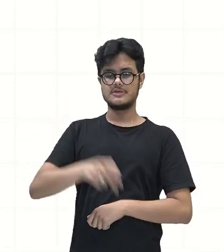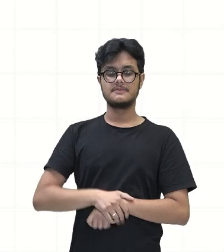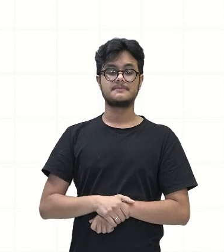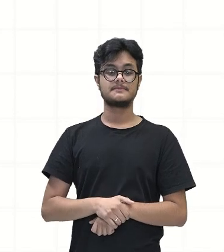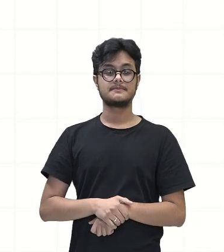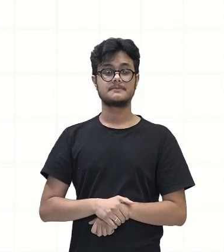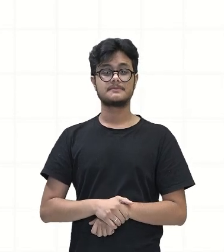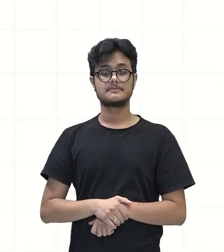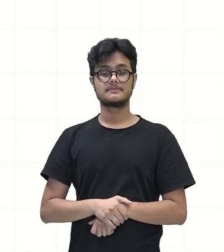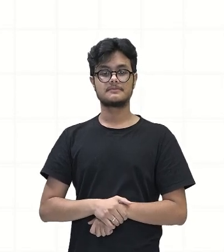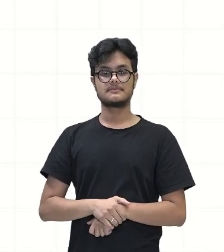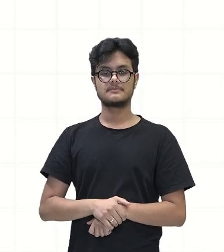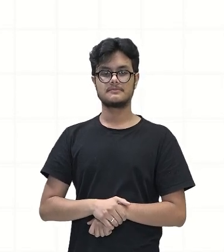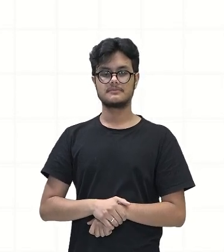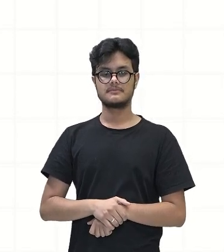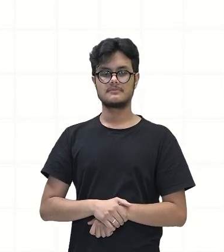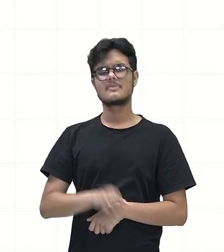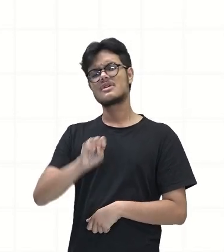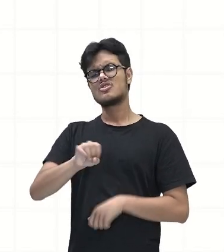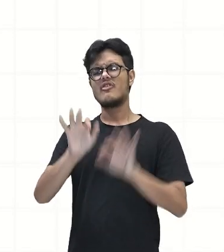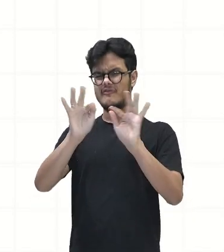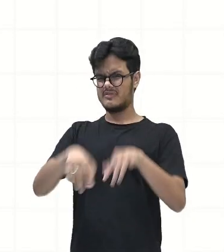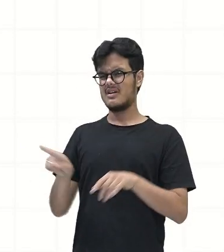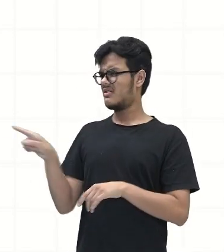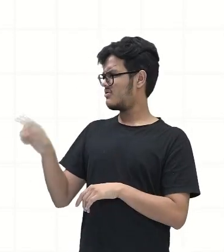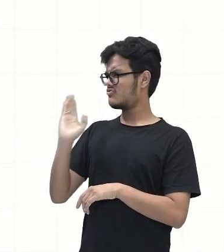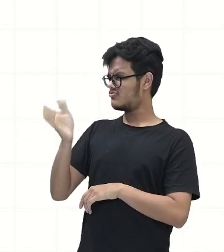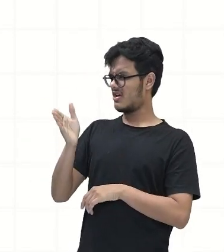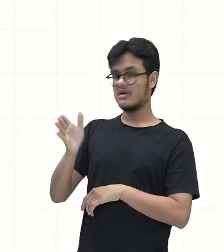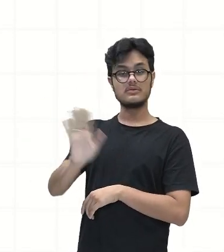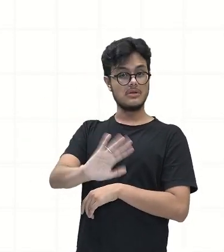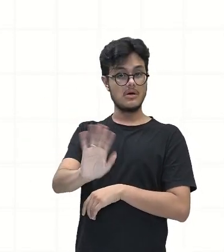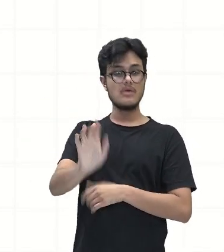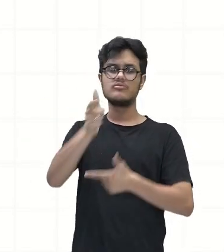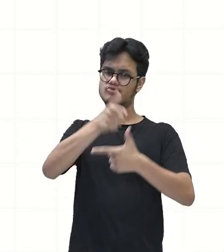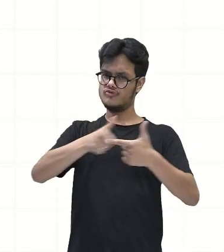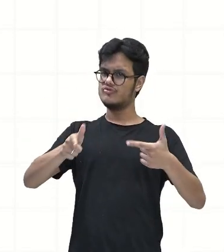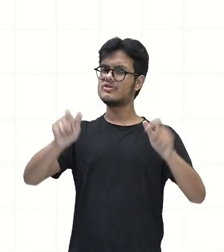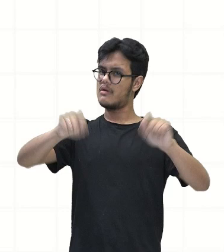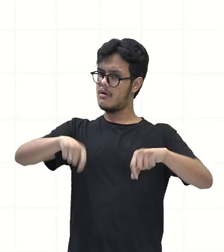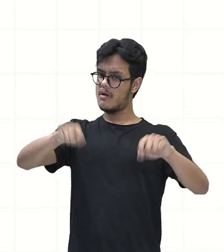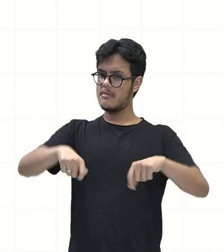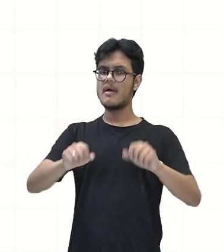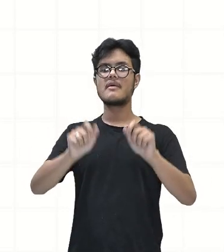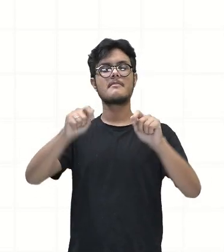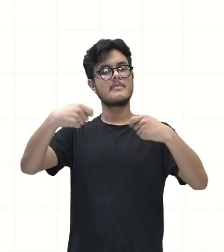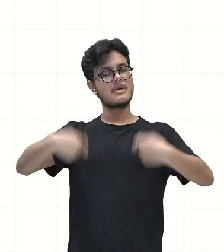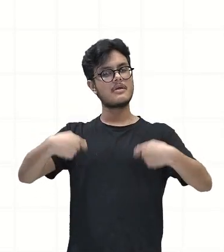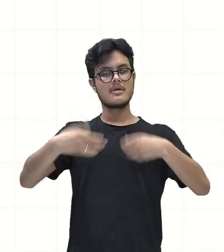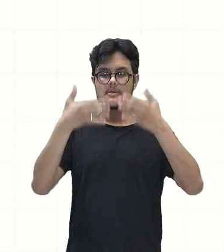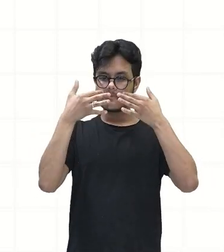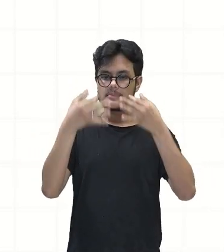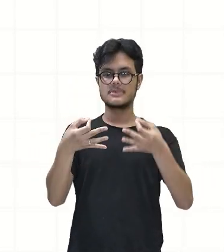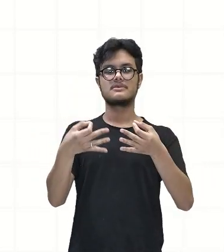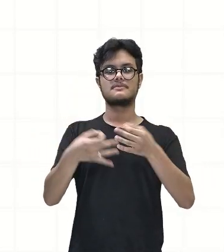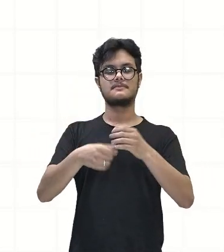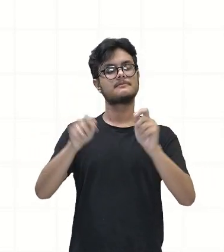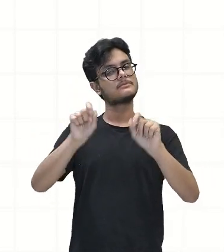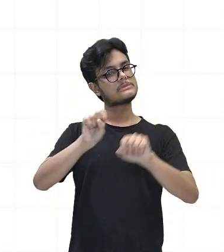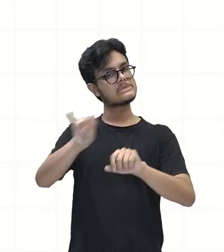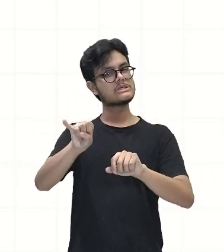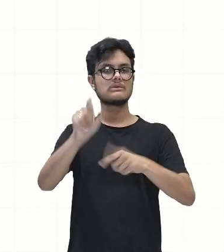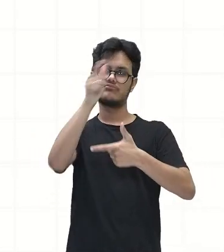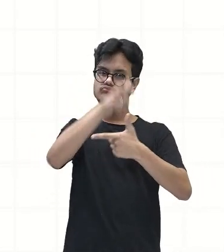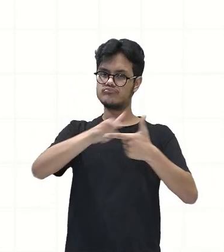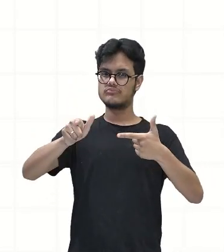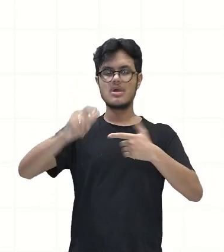ó, você não pode finalizar ainda, né? Porque eu ainda consigo fazer essa divisão, ó. Então, só tem que prestar atenção nisso, né? Se ainda dá